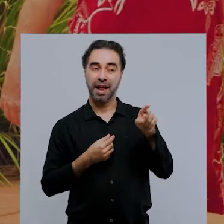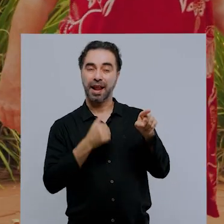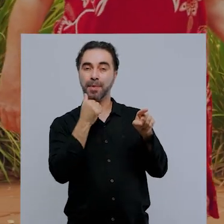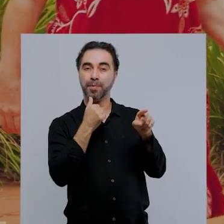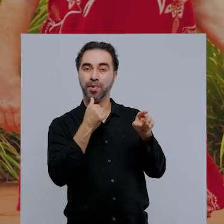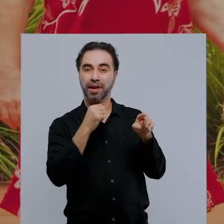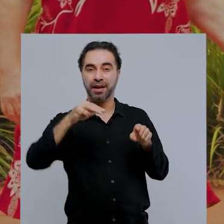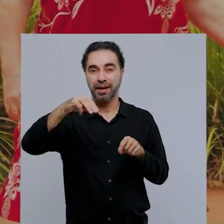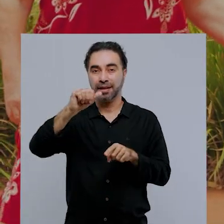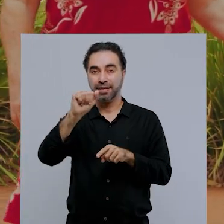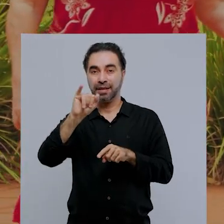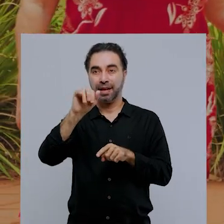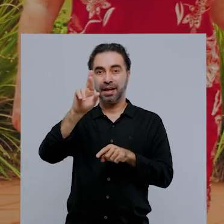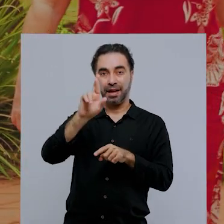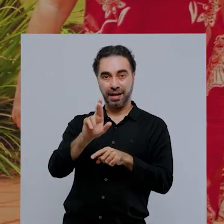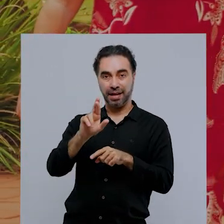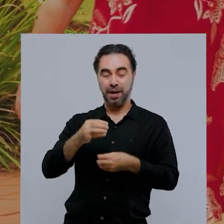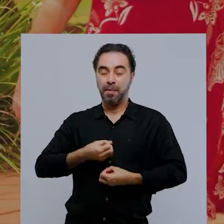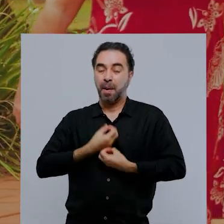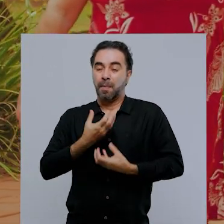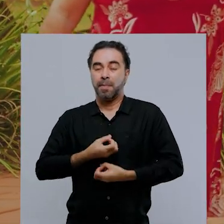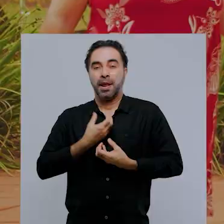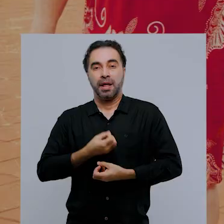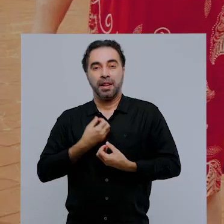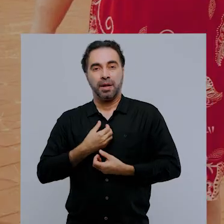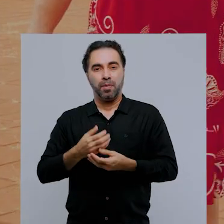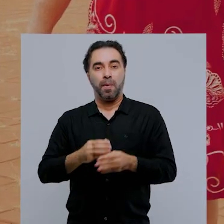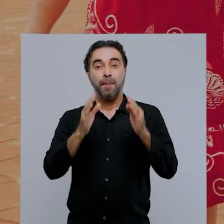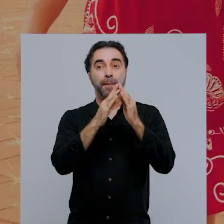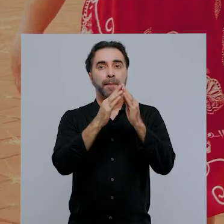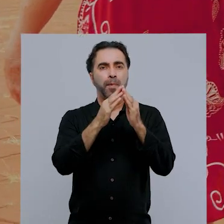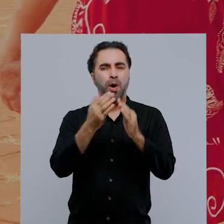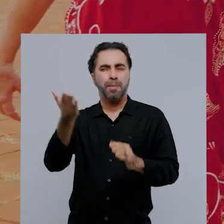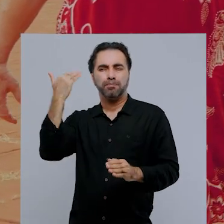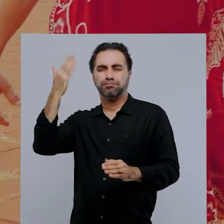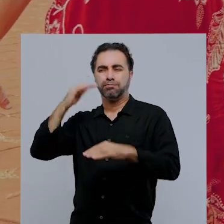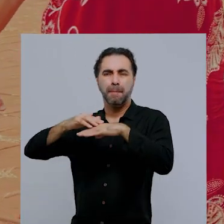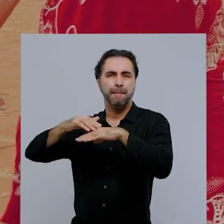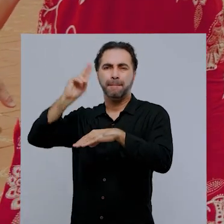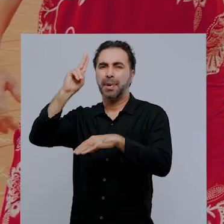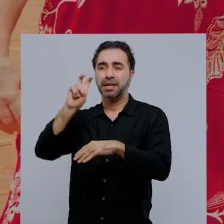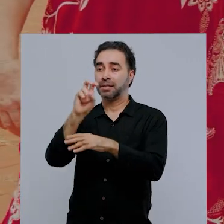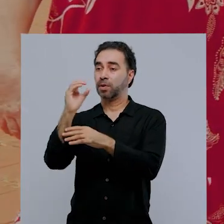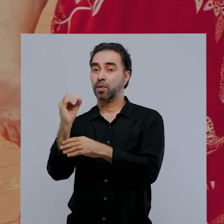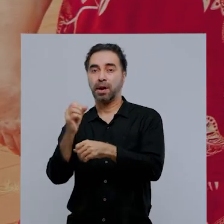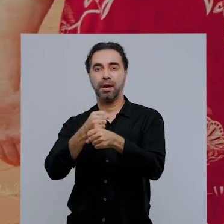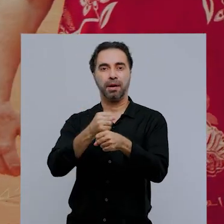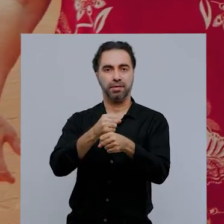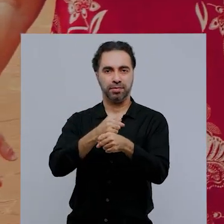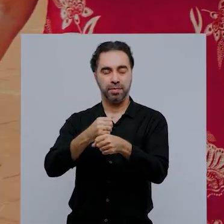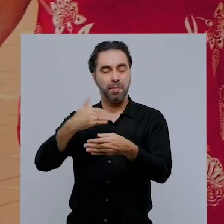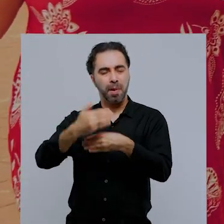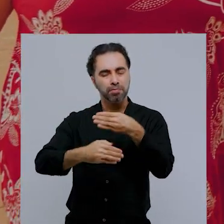uma inspiração, que há mais de meio século mora na Vila da Fazenda com a sua família, mantendo viva a tradição